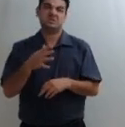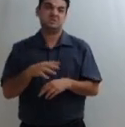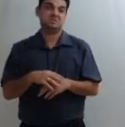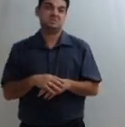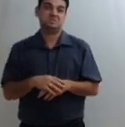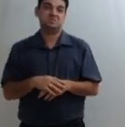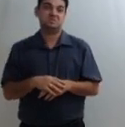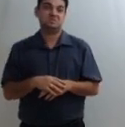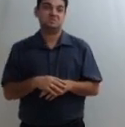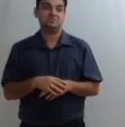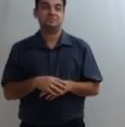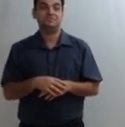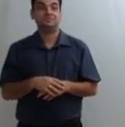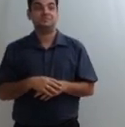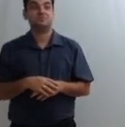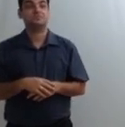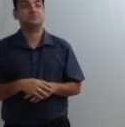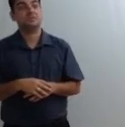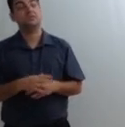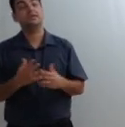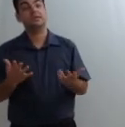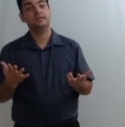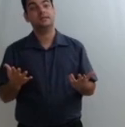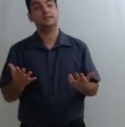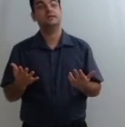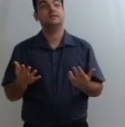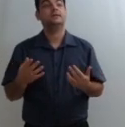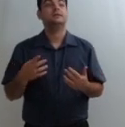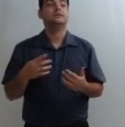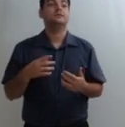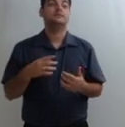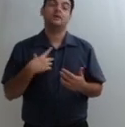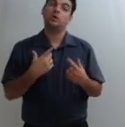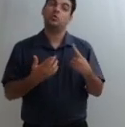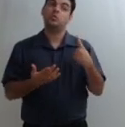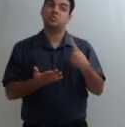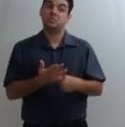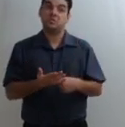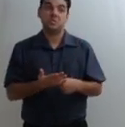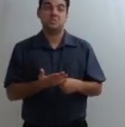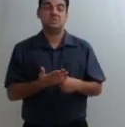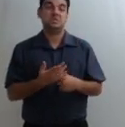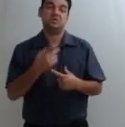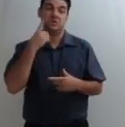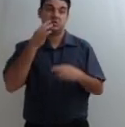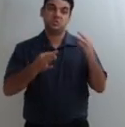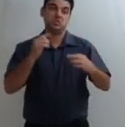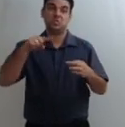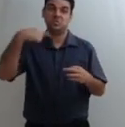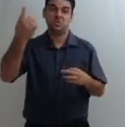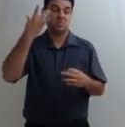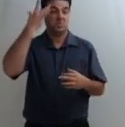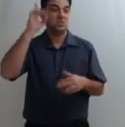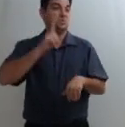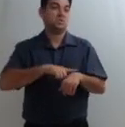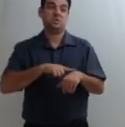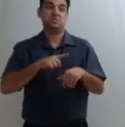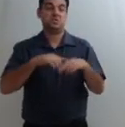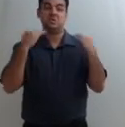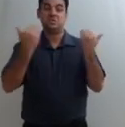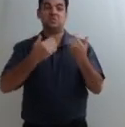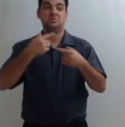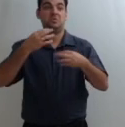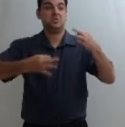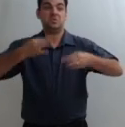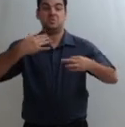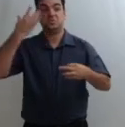com a possibilidade de, marcado o júri para o ano que vem, ficar mais um, seis meses, um ano, não sabemos.